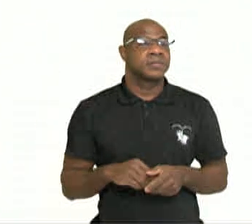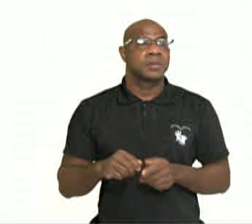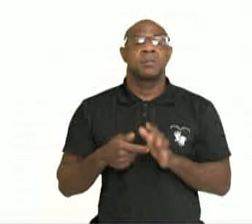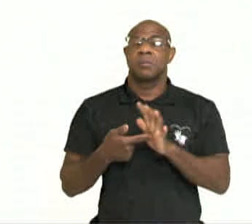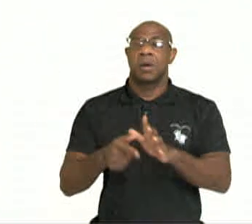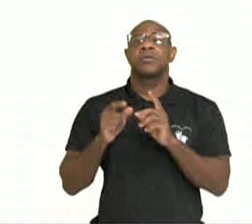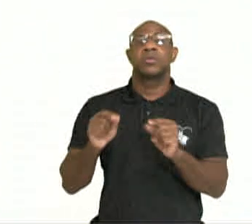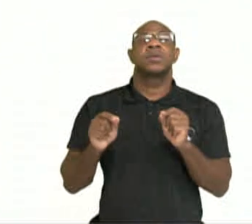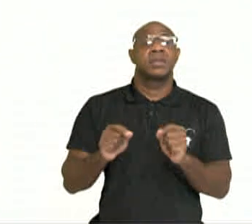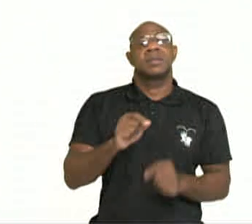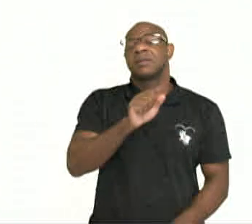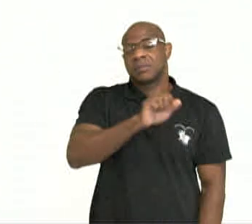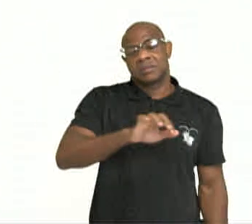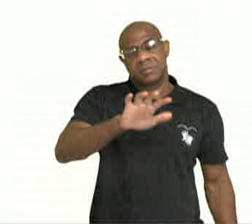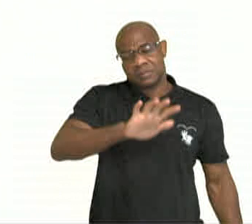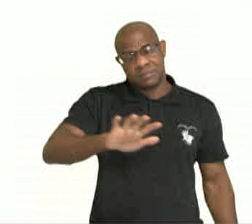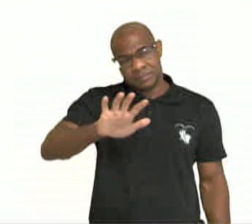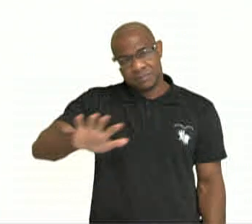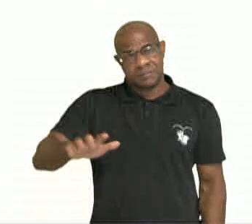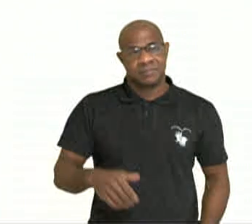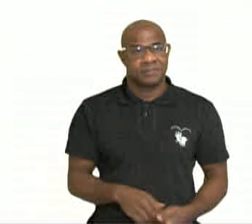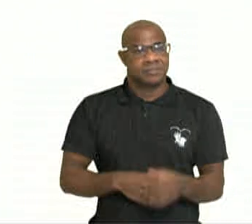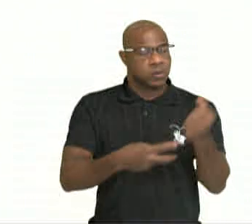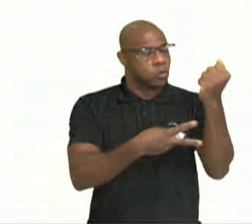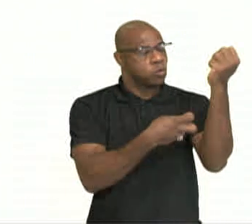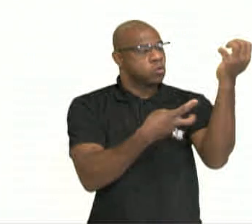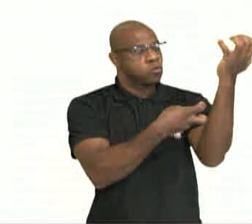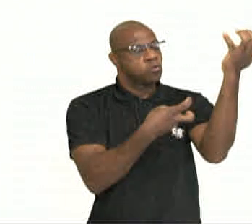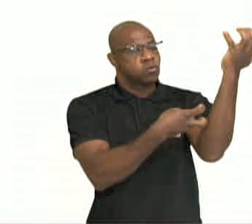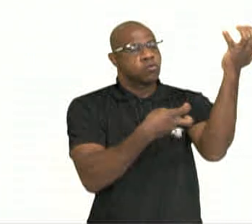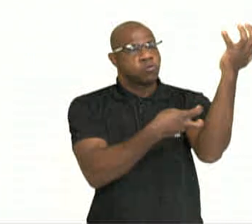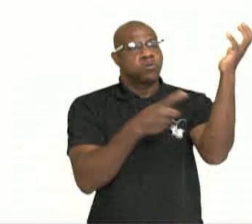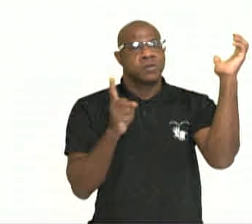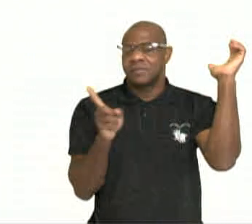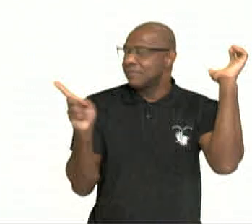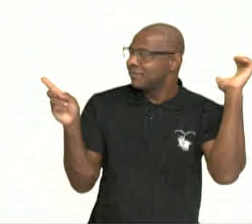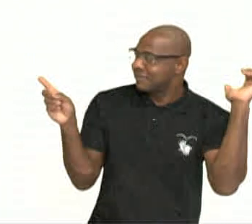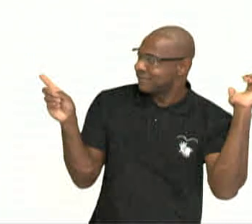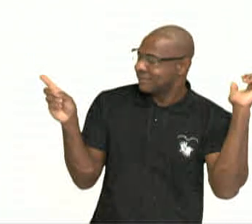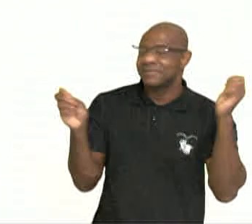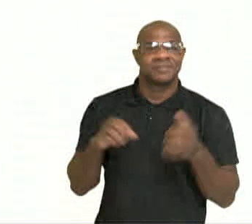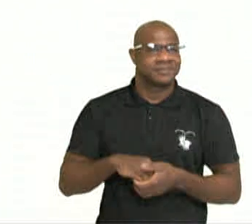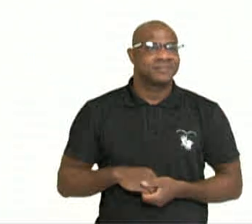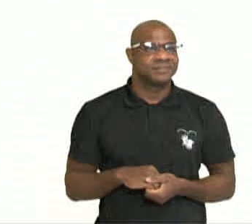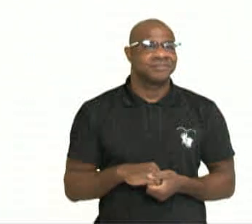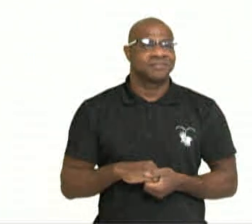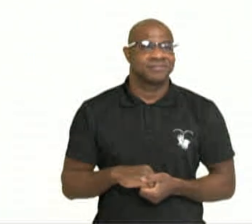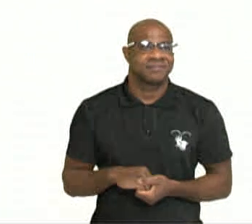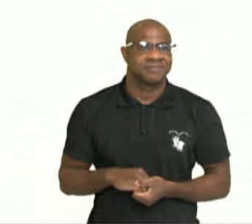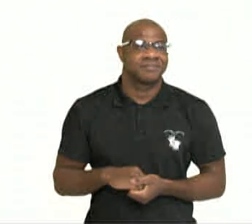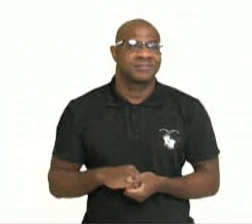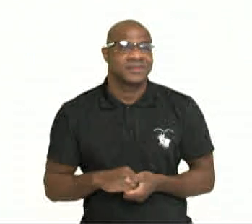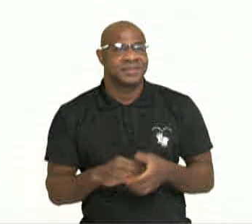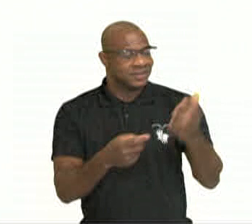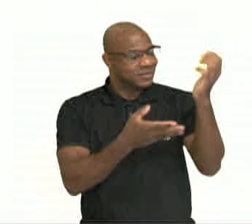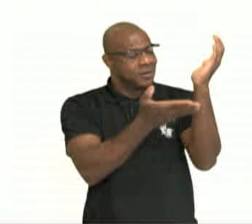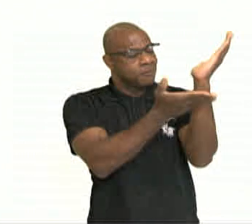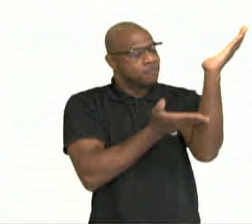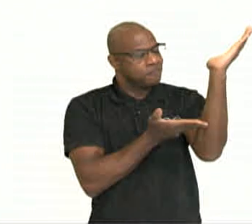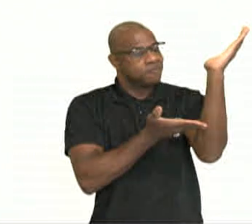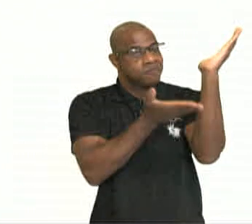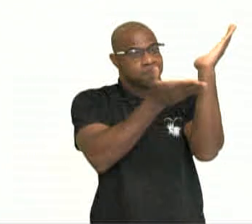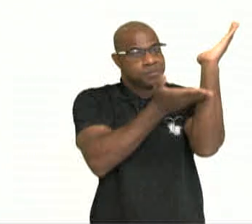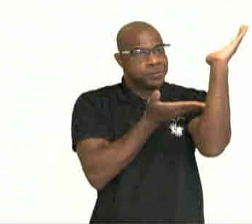mostro para vocês a extração então, do tronco das árvores. Aqui nós temos a seringueira na imagem central, onde é retirada